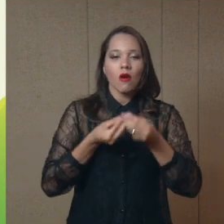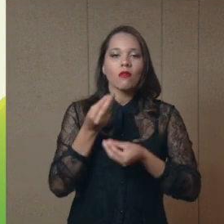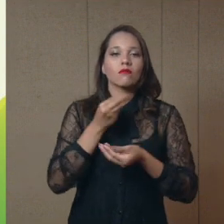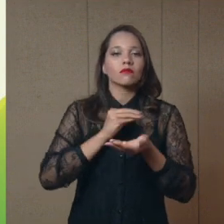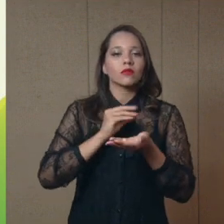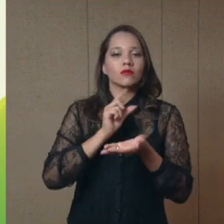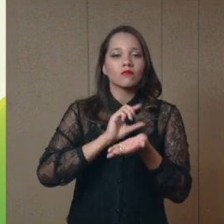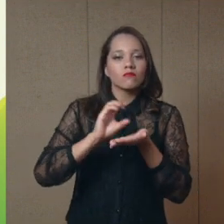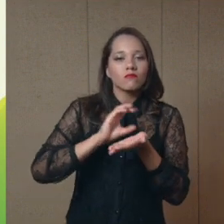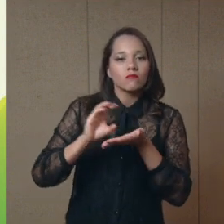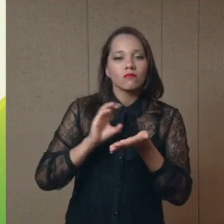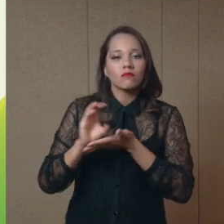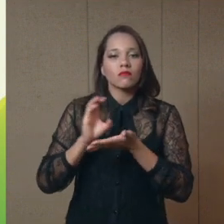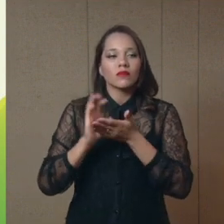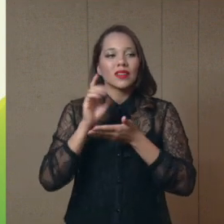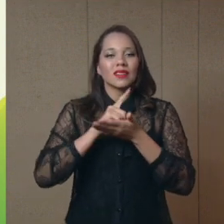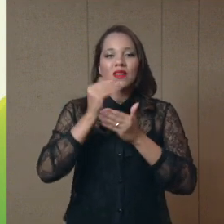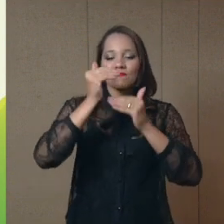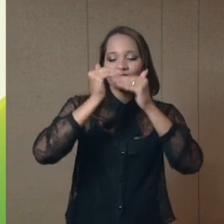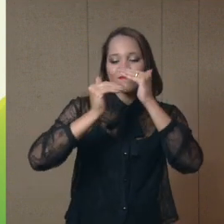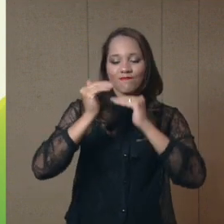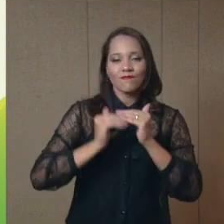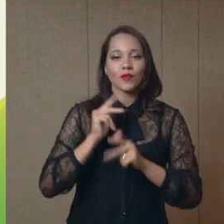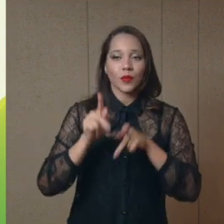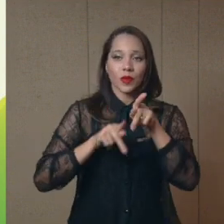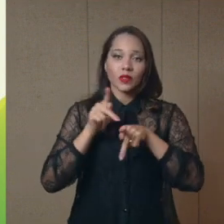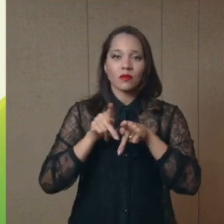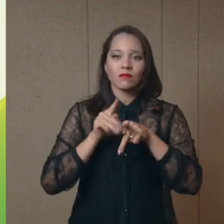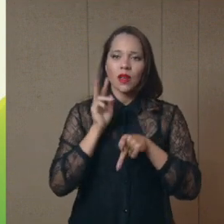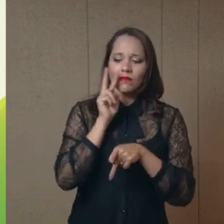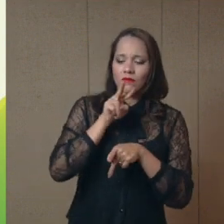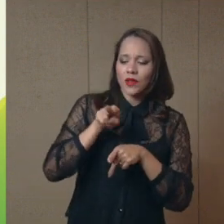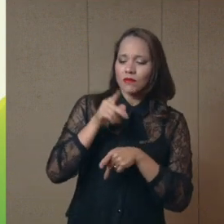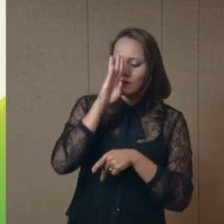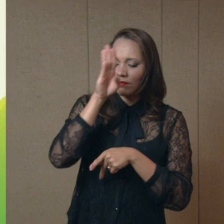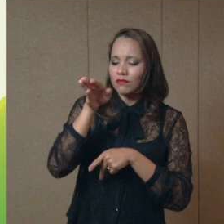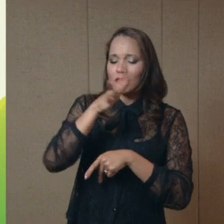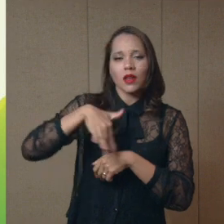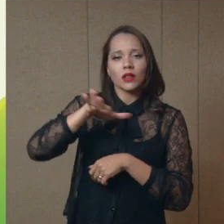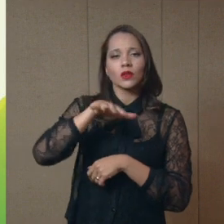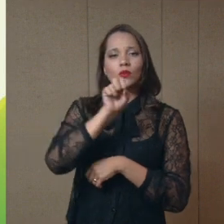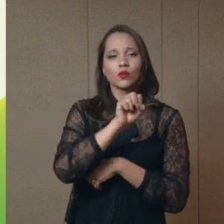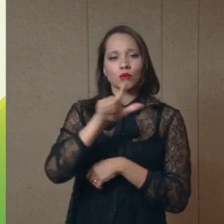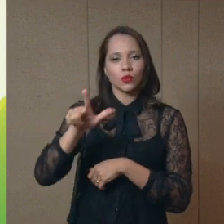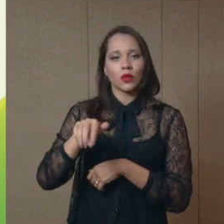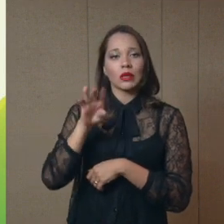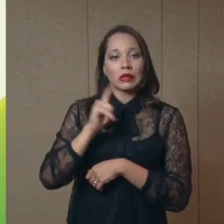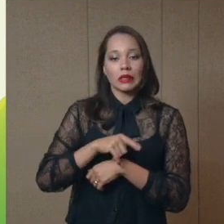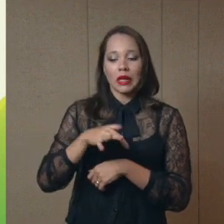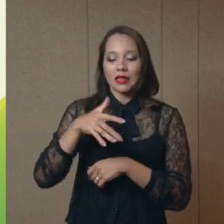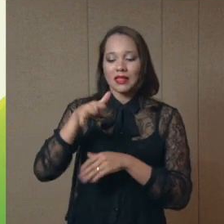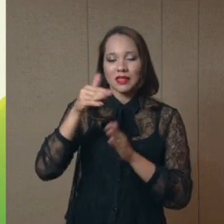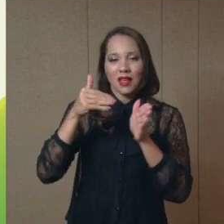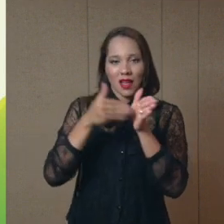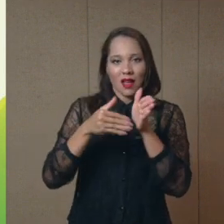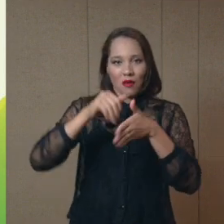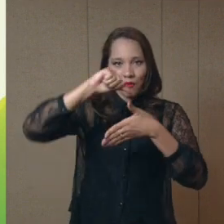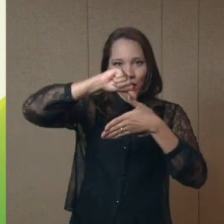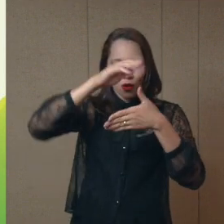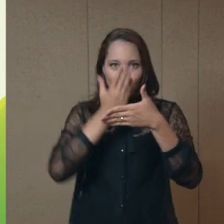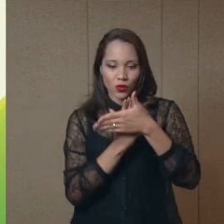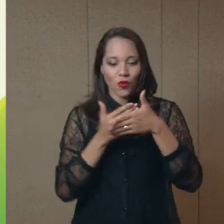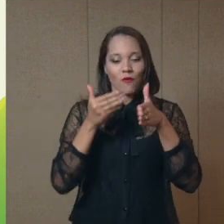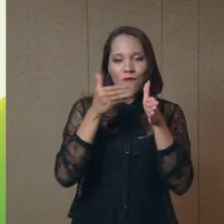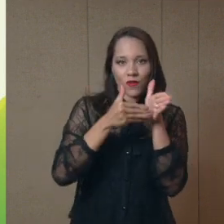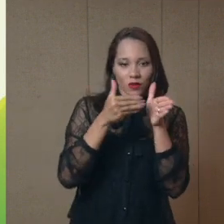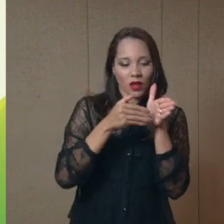que ela se expressa também no declínio populacional ea gente olha especificamente para a região sul que essa fronteira do mercosul ela tem